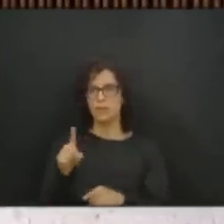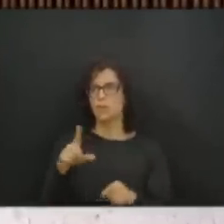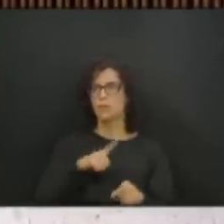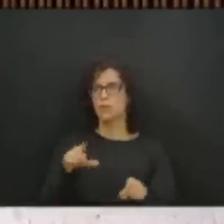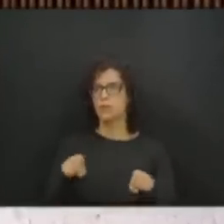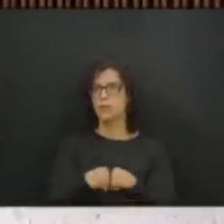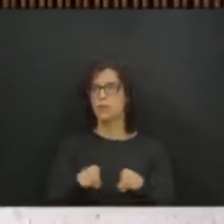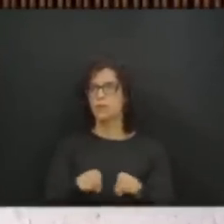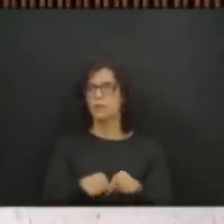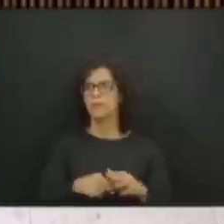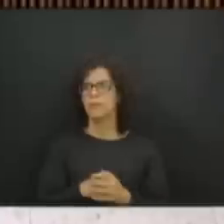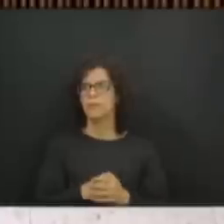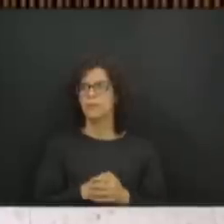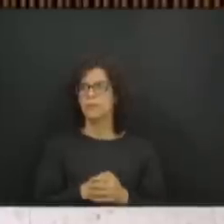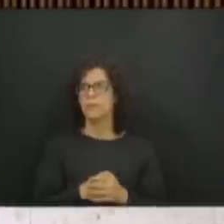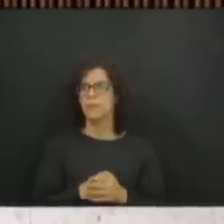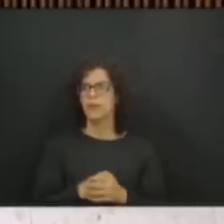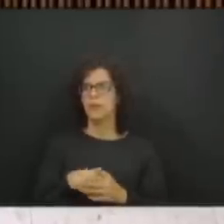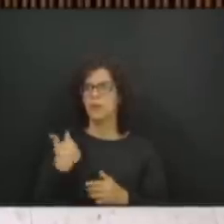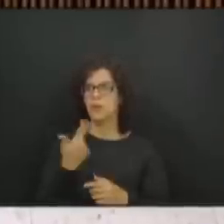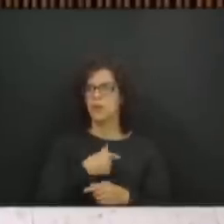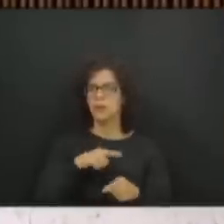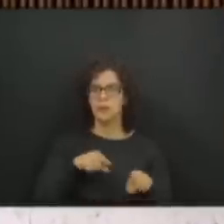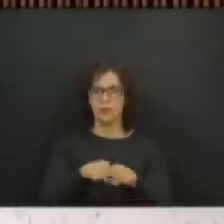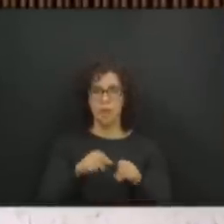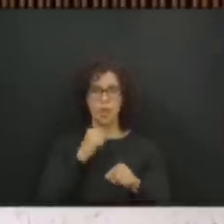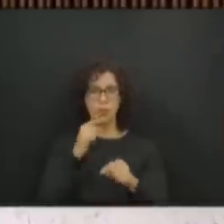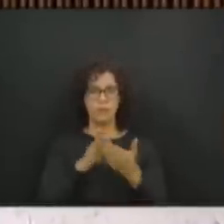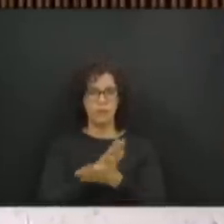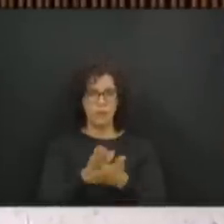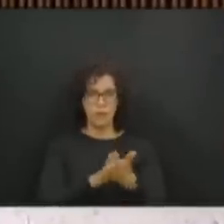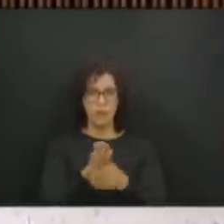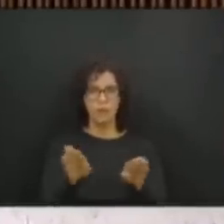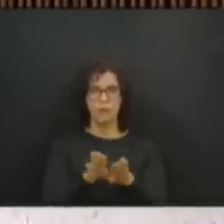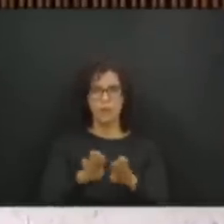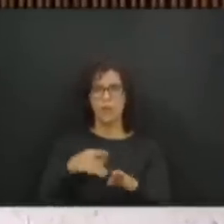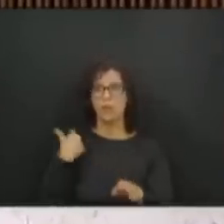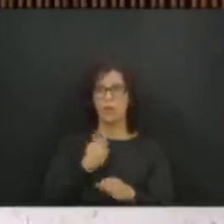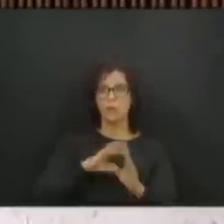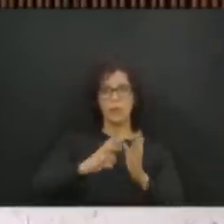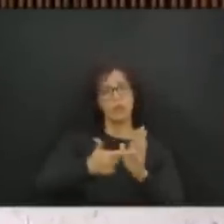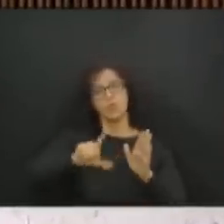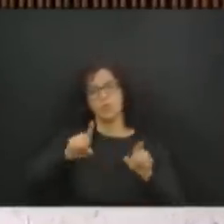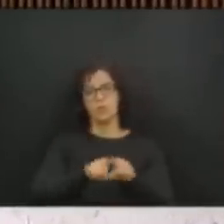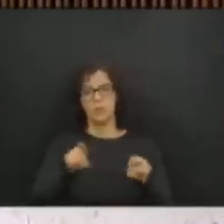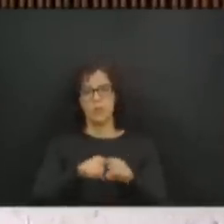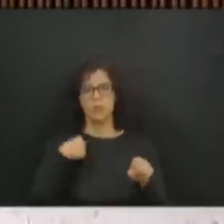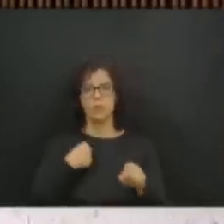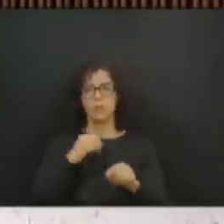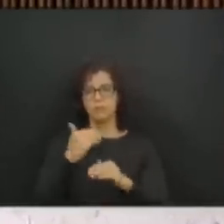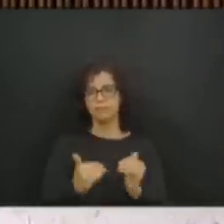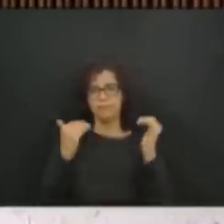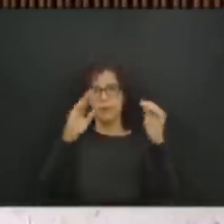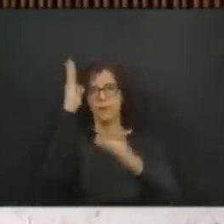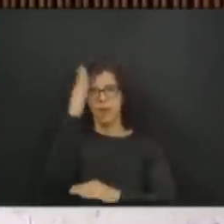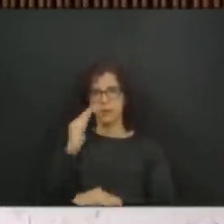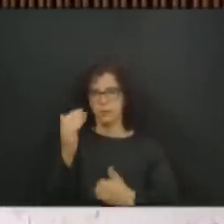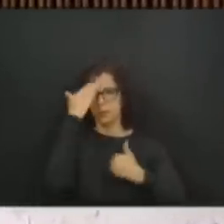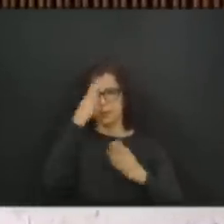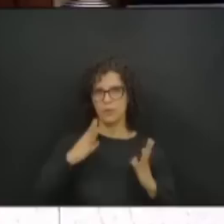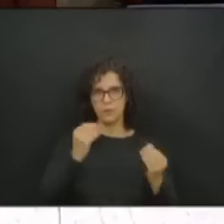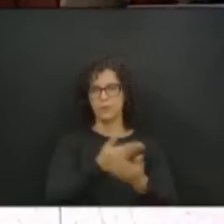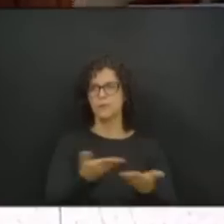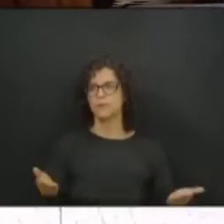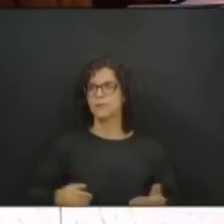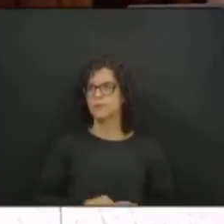e dia Três de Outubro porque esse Sem dúvida nenhuma é um tema que vai além dos partidos é soberania nacional obrigado senhor presidente